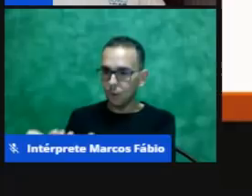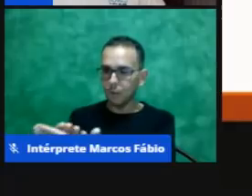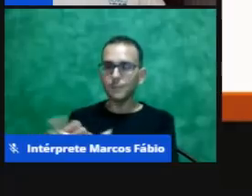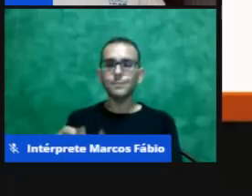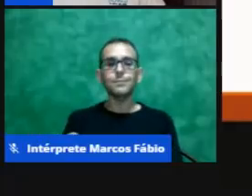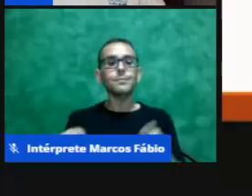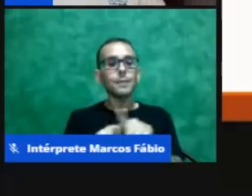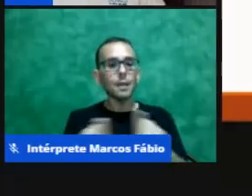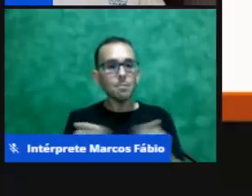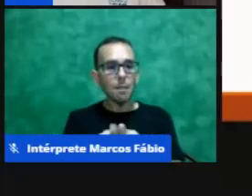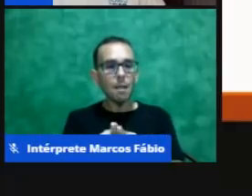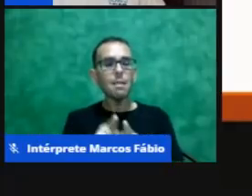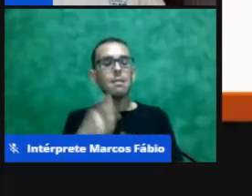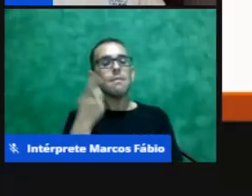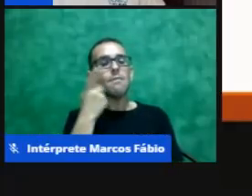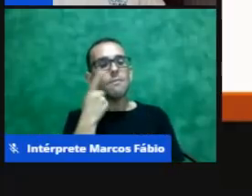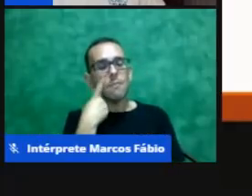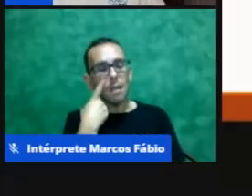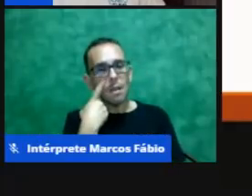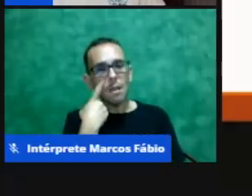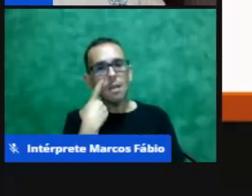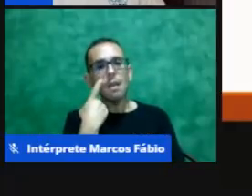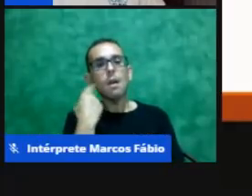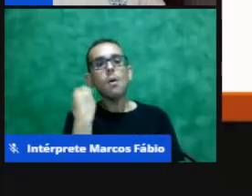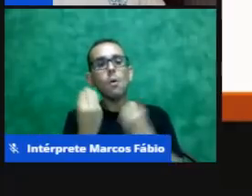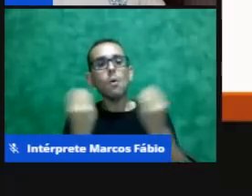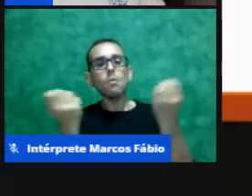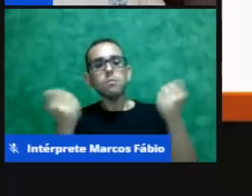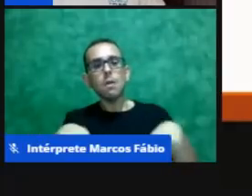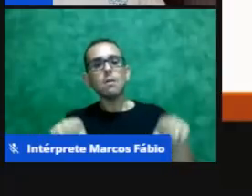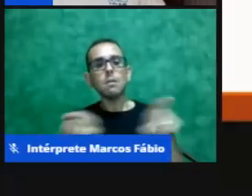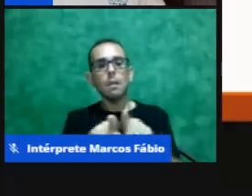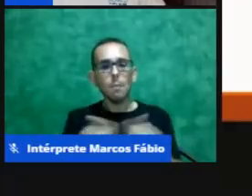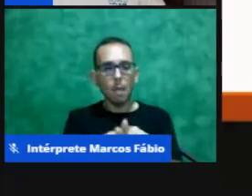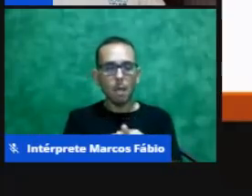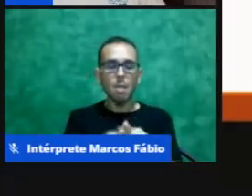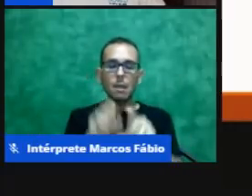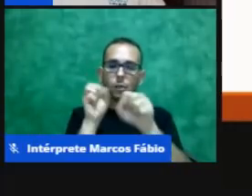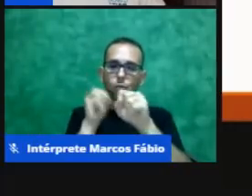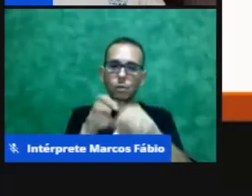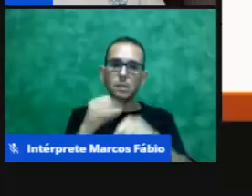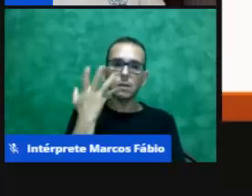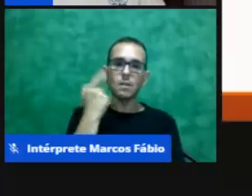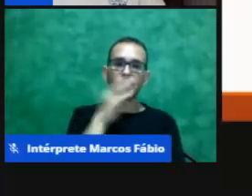utilize nota nos anos iniciais, né, na educação física e na educação infantil,